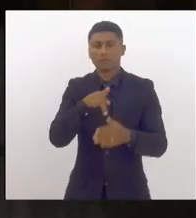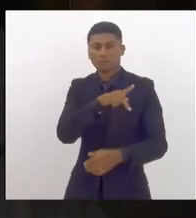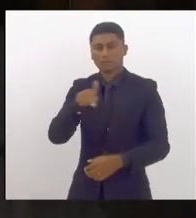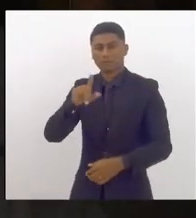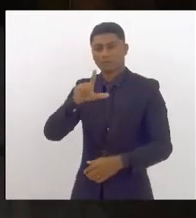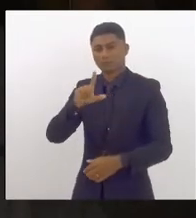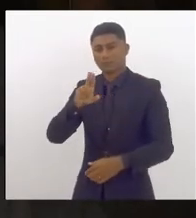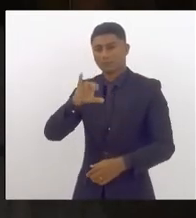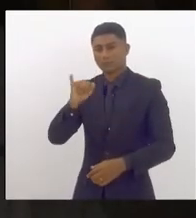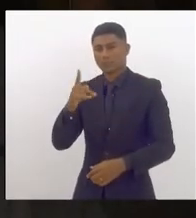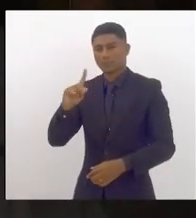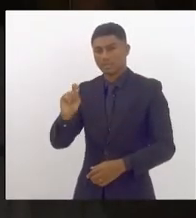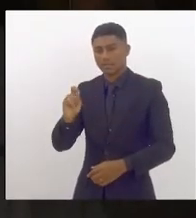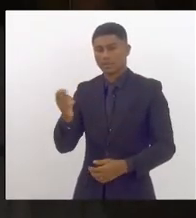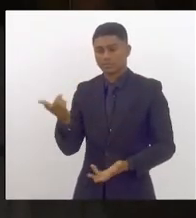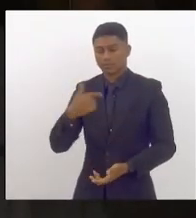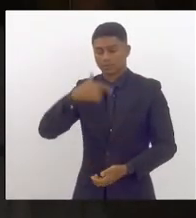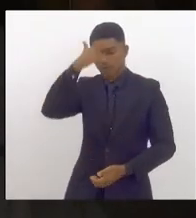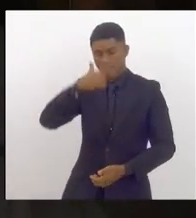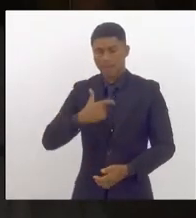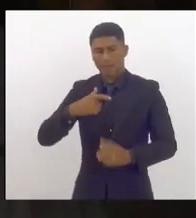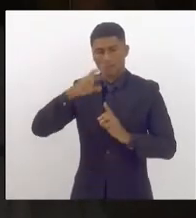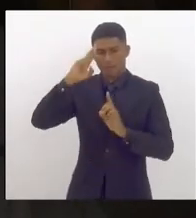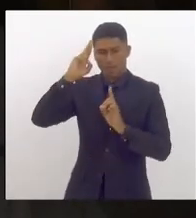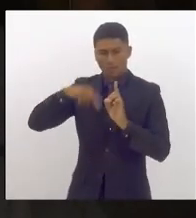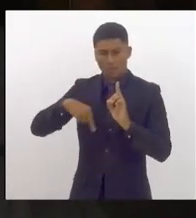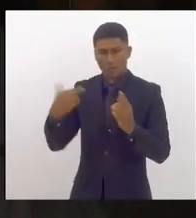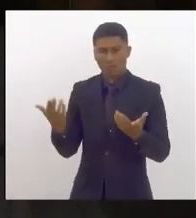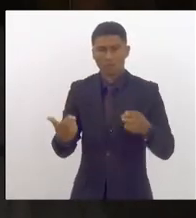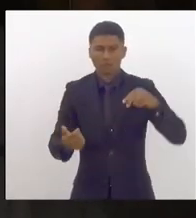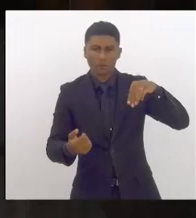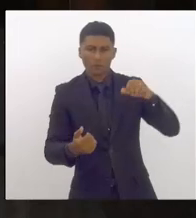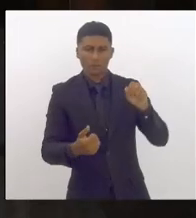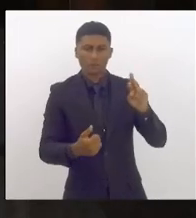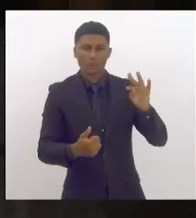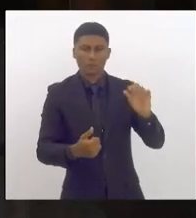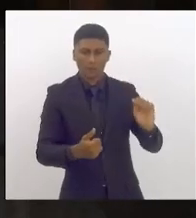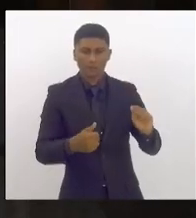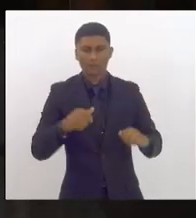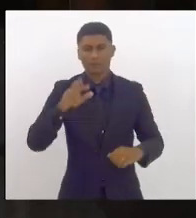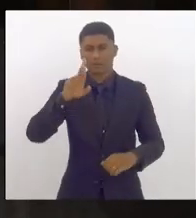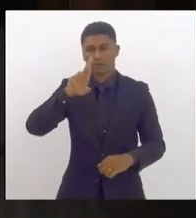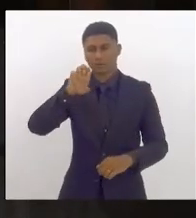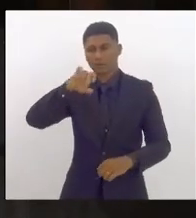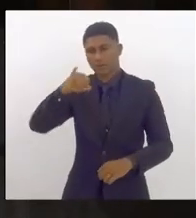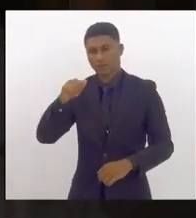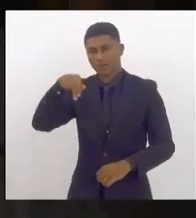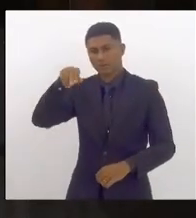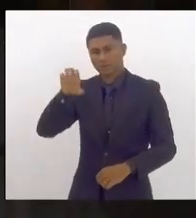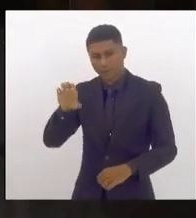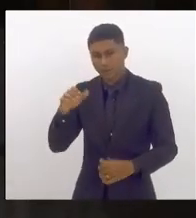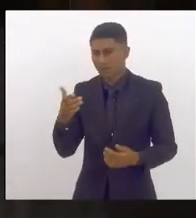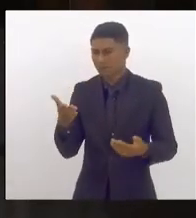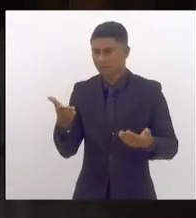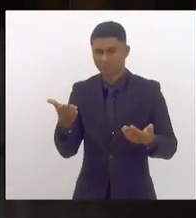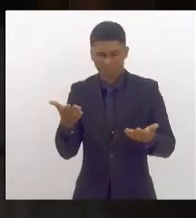presidindo os Paulo membro eu relator Marta Rejane Eleomar é Dionísio